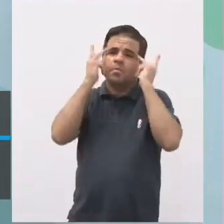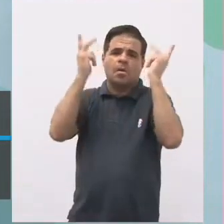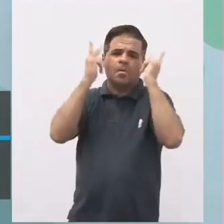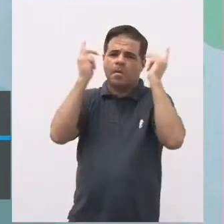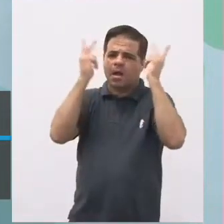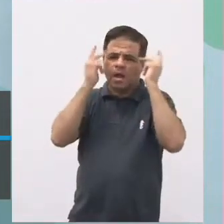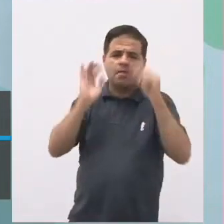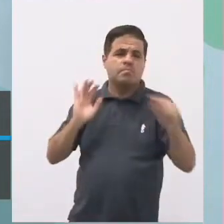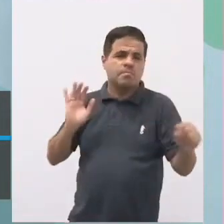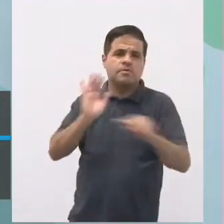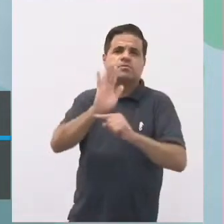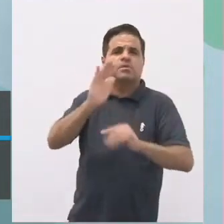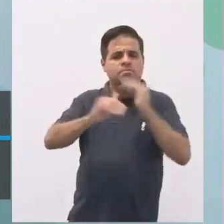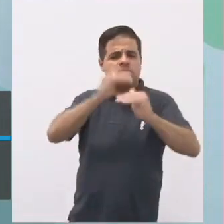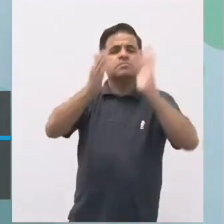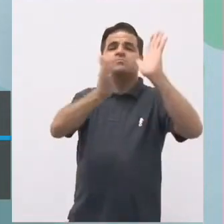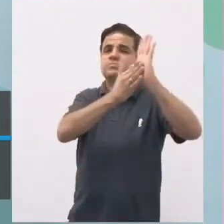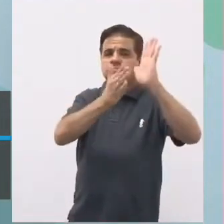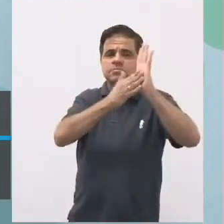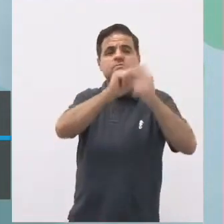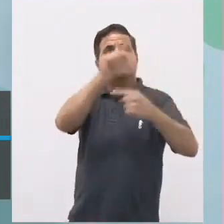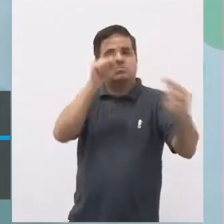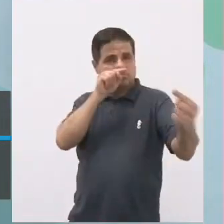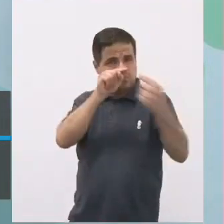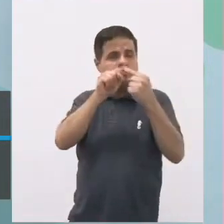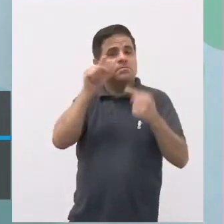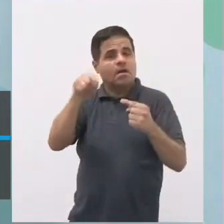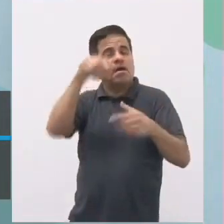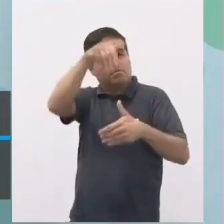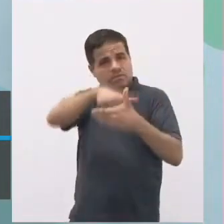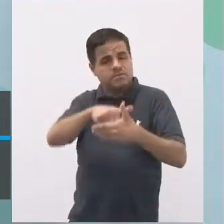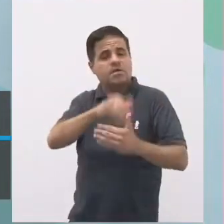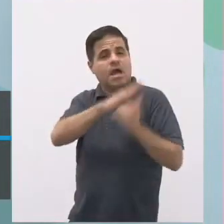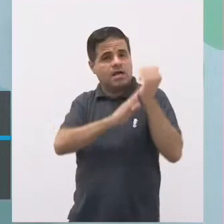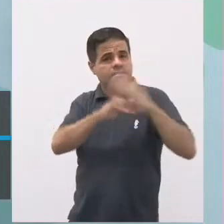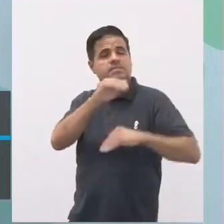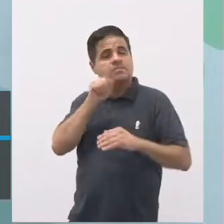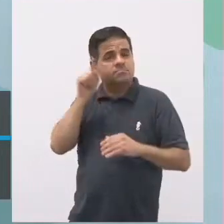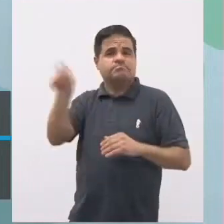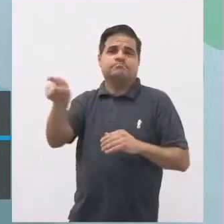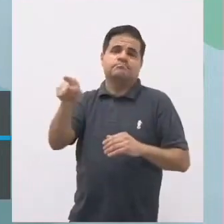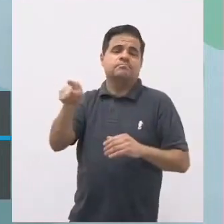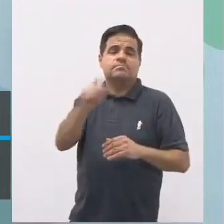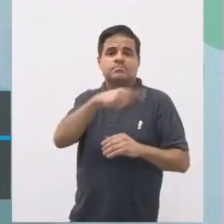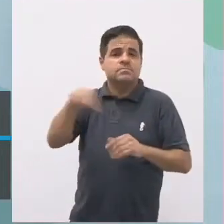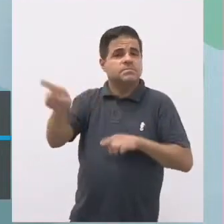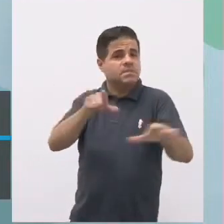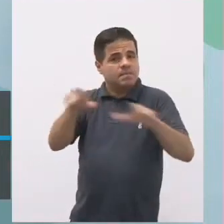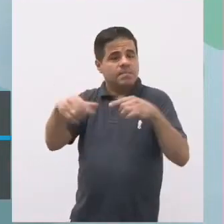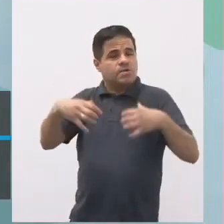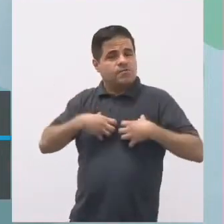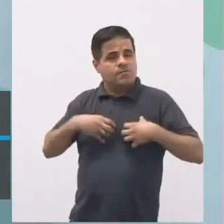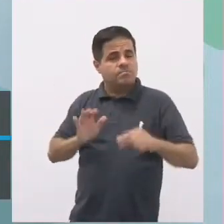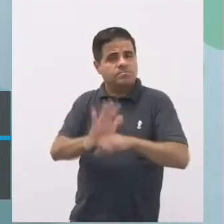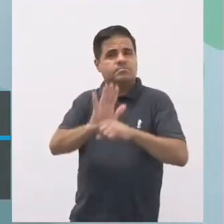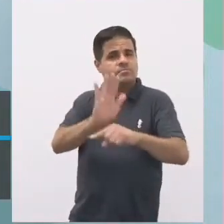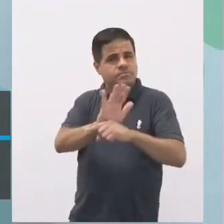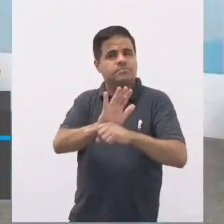isso fortalece o crescimento da proposta e dos objetivos que estão ali em comum, em ação, em jogo, tá? Quando se trabalha em forma